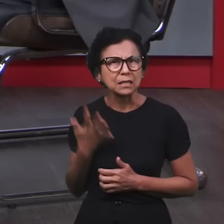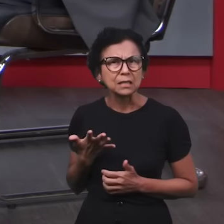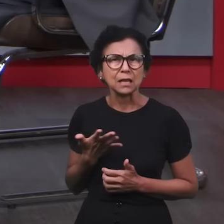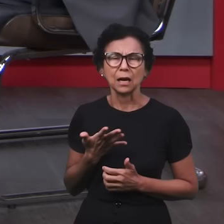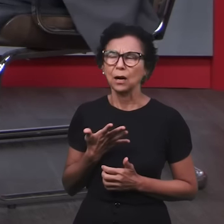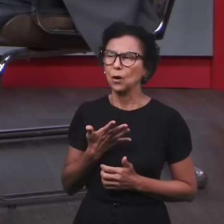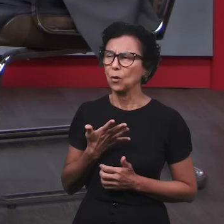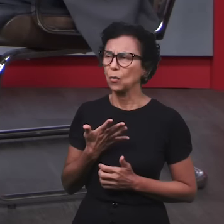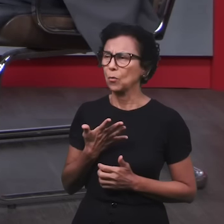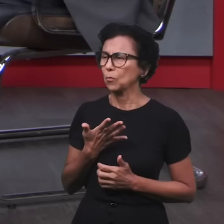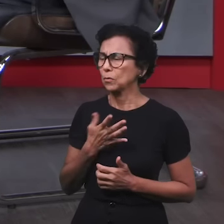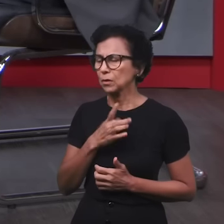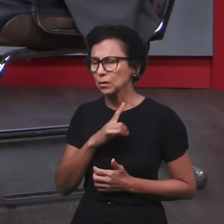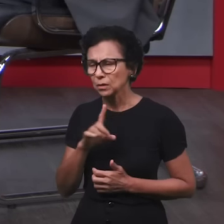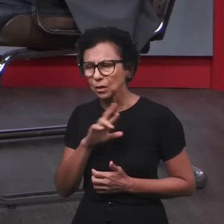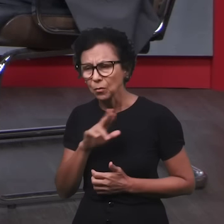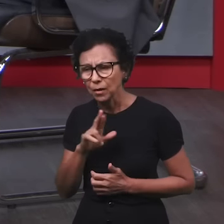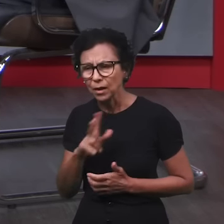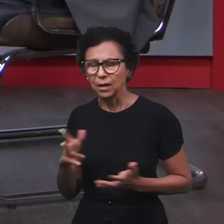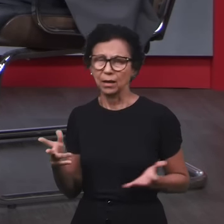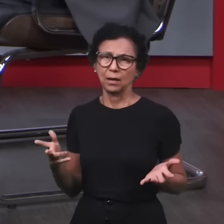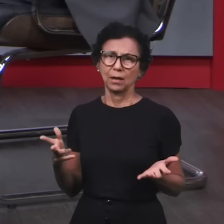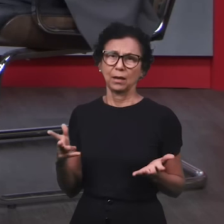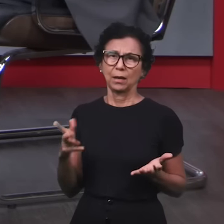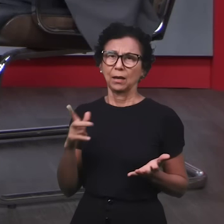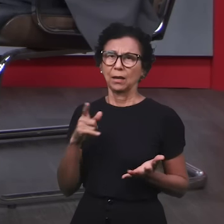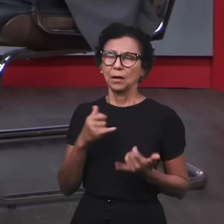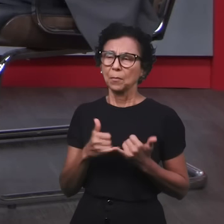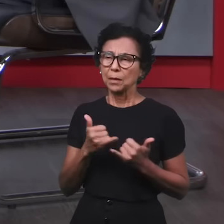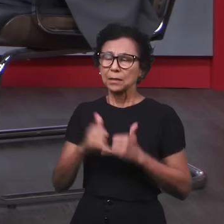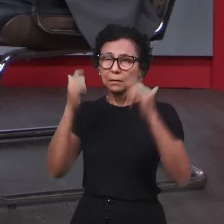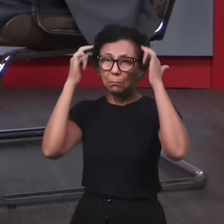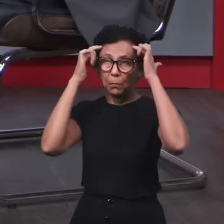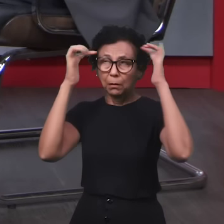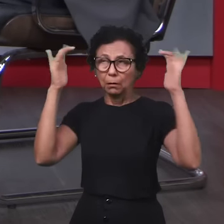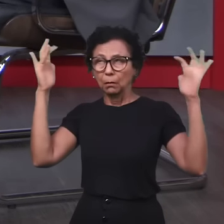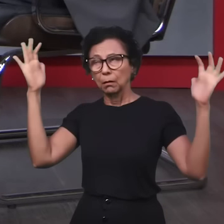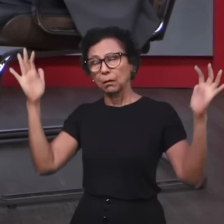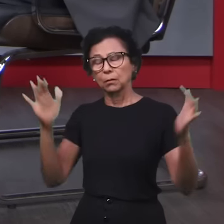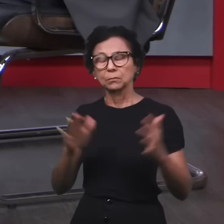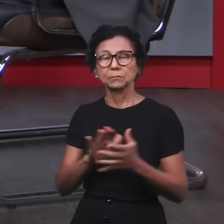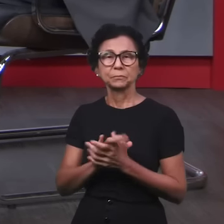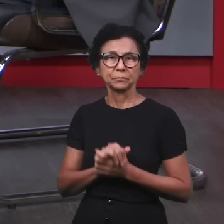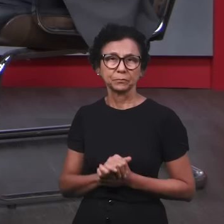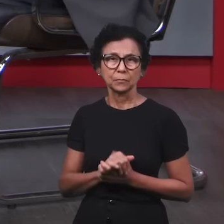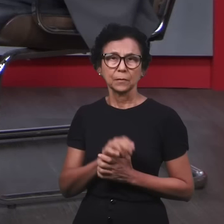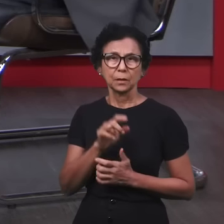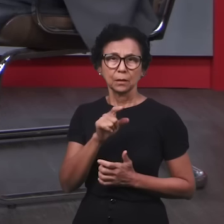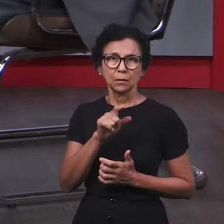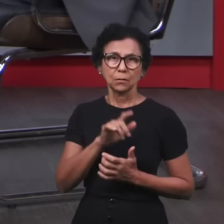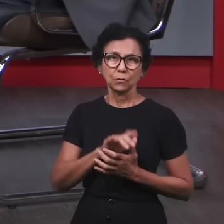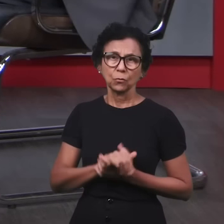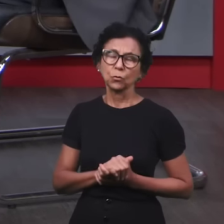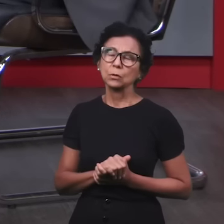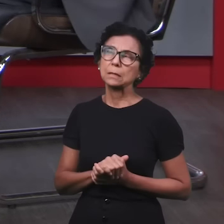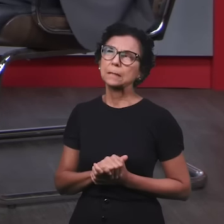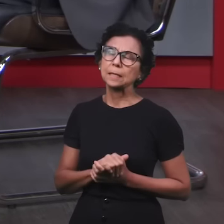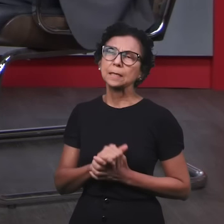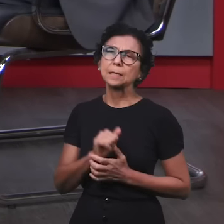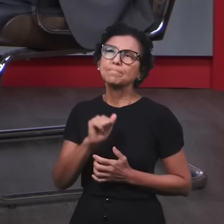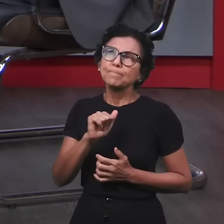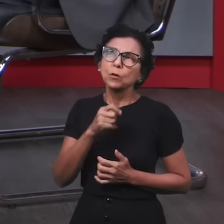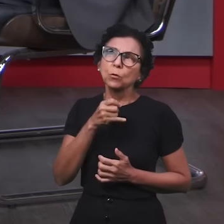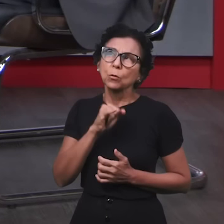só, na verdade, o que é o delírio? O delírio é você sair da sua condição racional